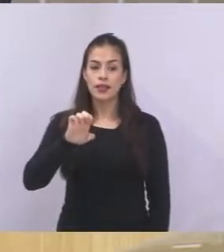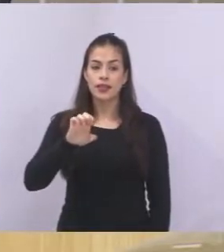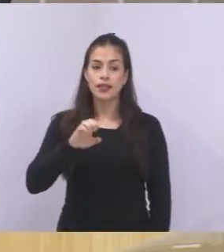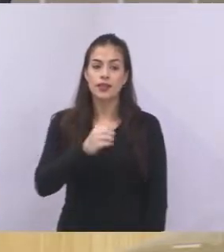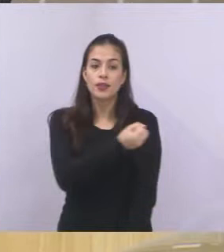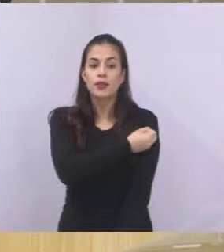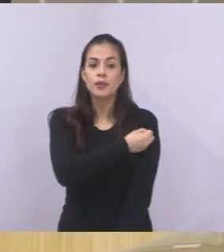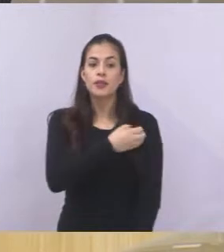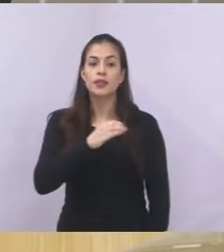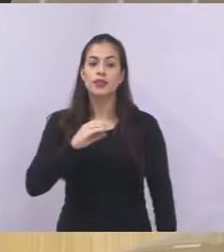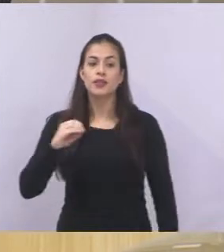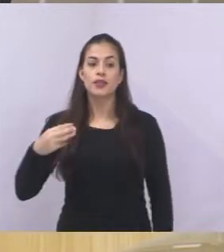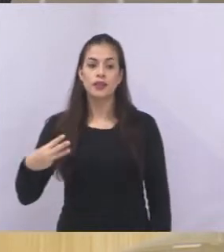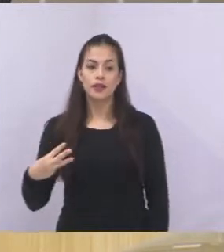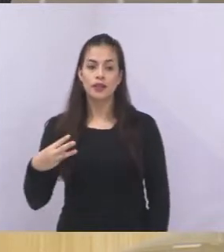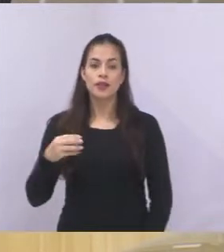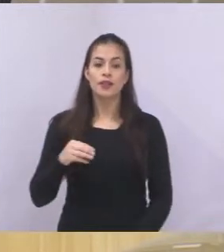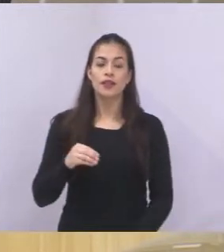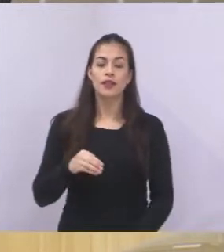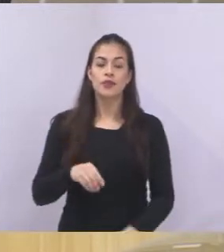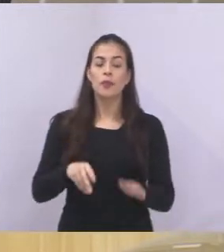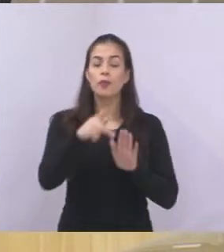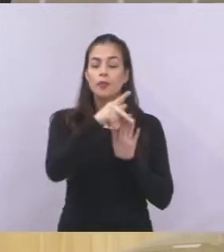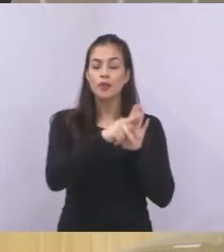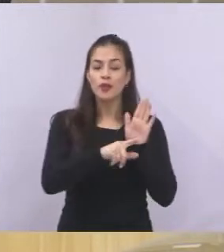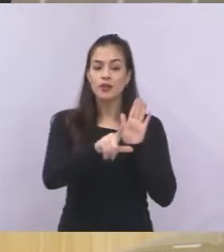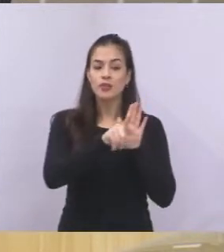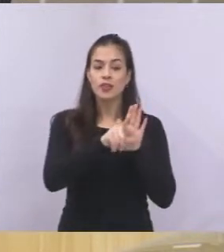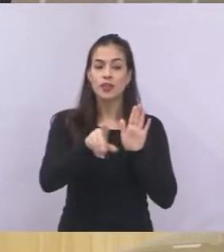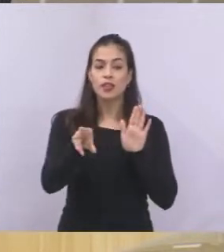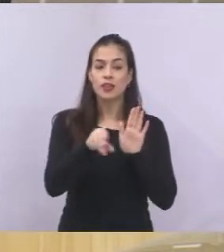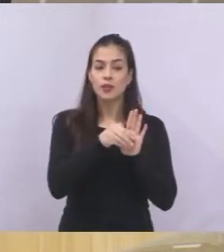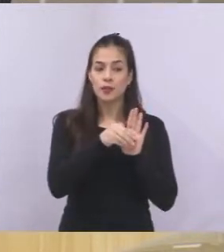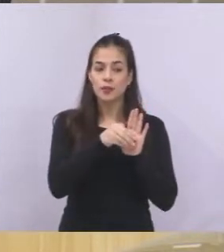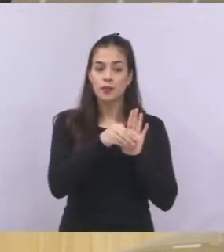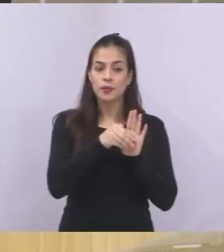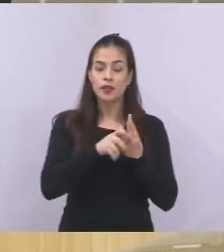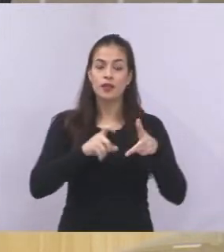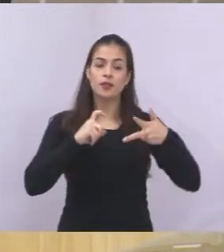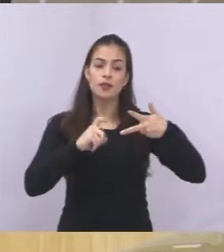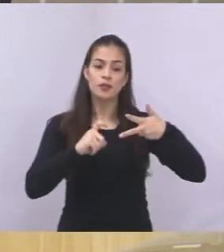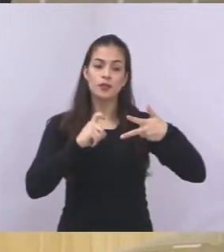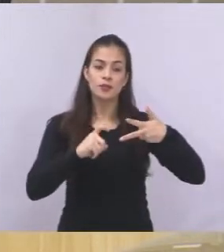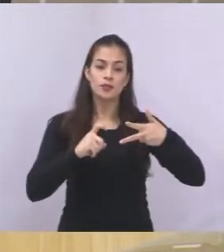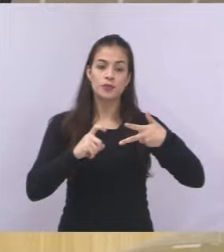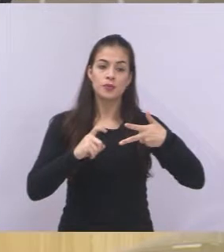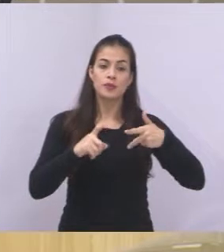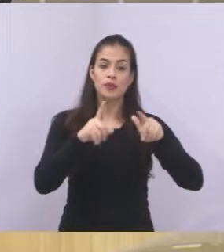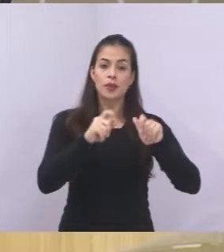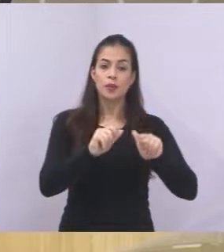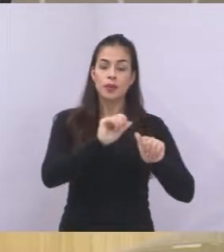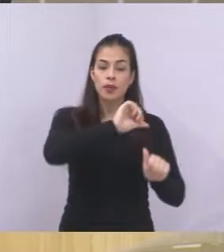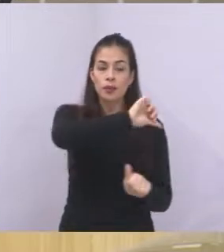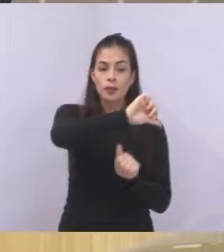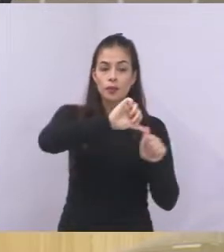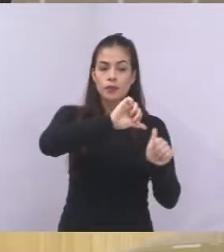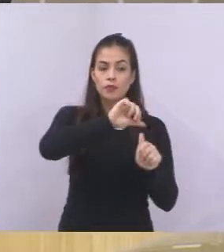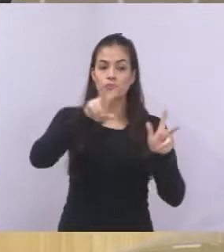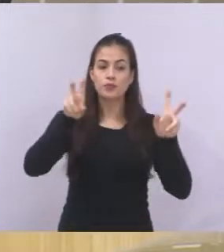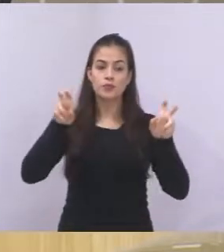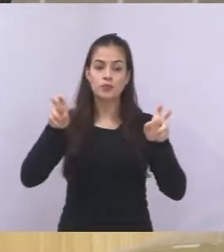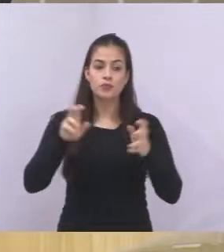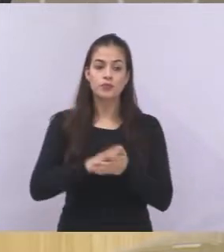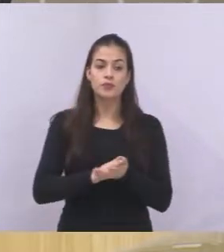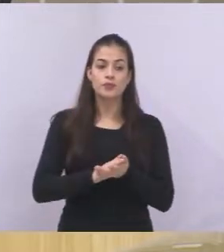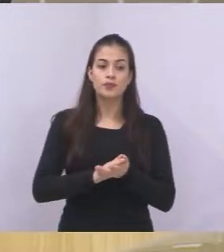003/2022. Projeto de lei complementar do Executivo, com emenda e mensagem modificativa. Autoria, Prefeito